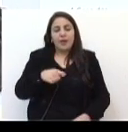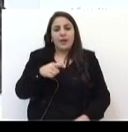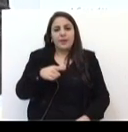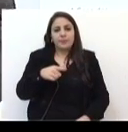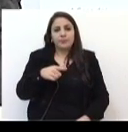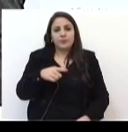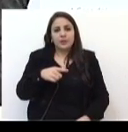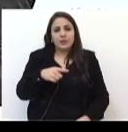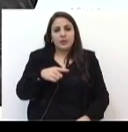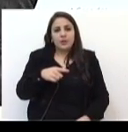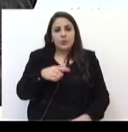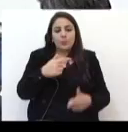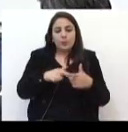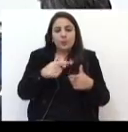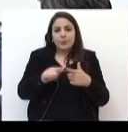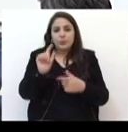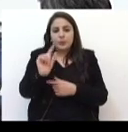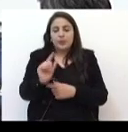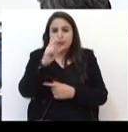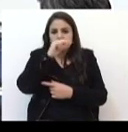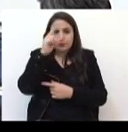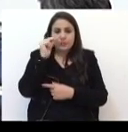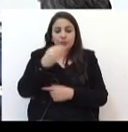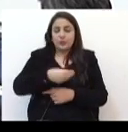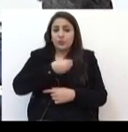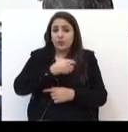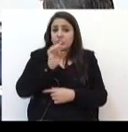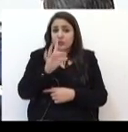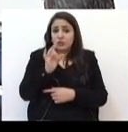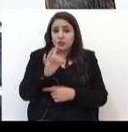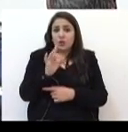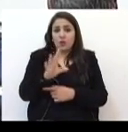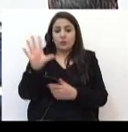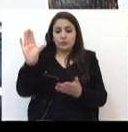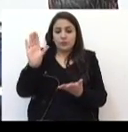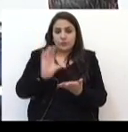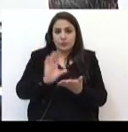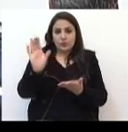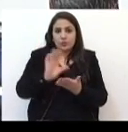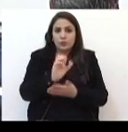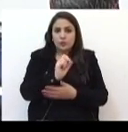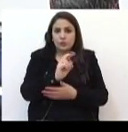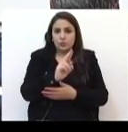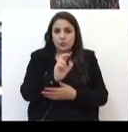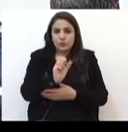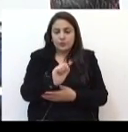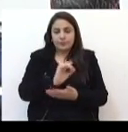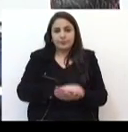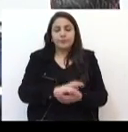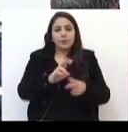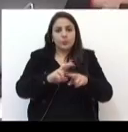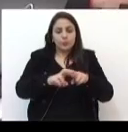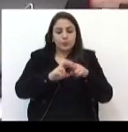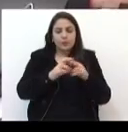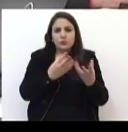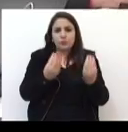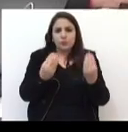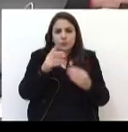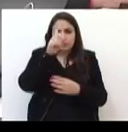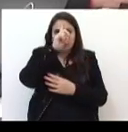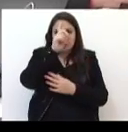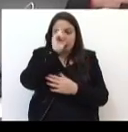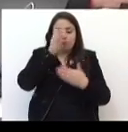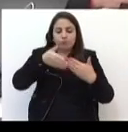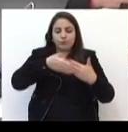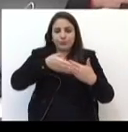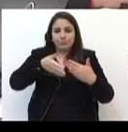os pequenos municípios, que sobrevivem apenas com recursos do SUS. Em consequência disso, muitos